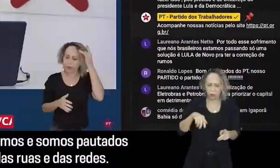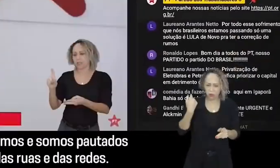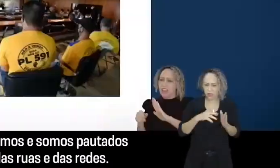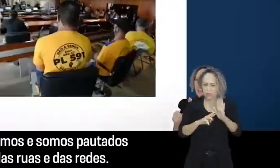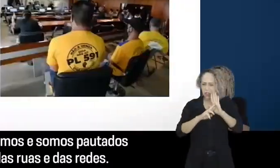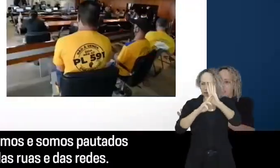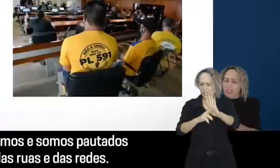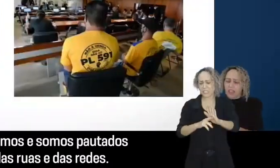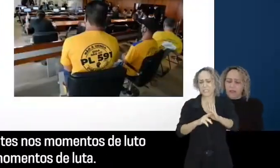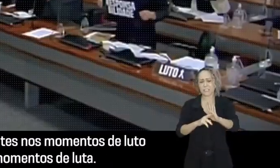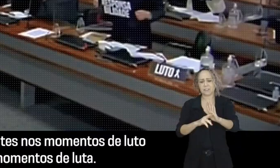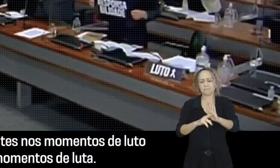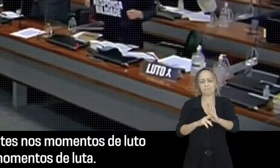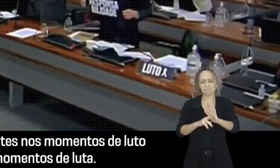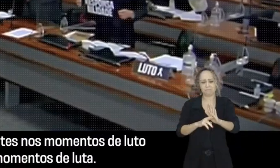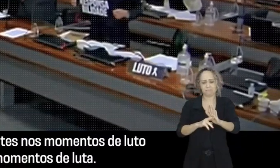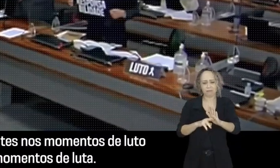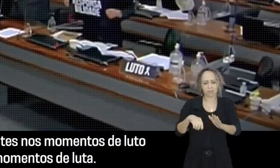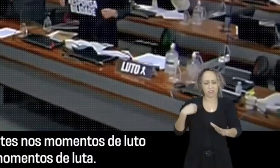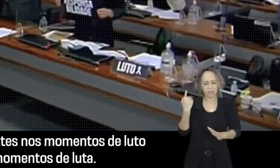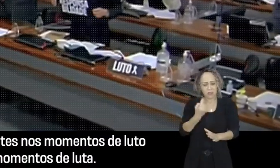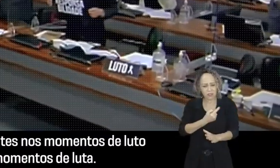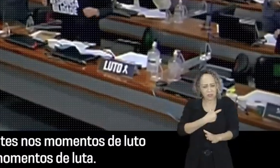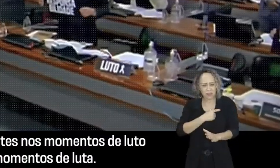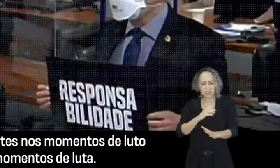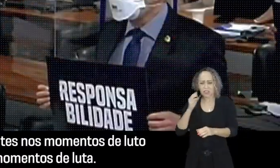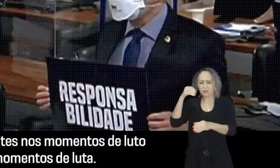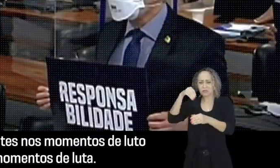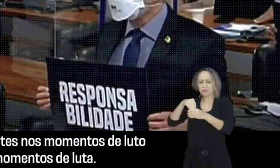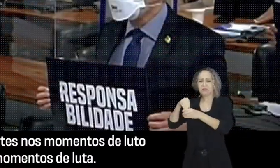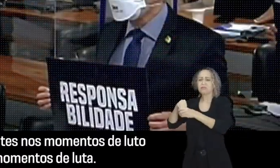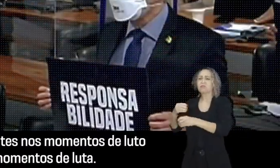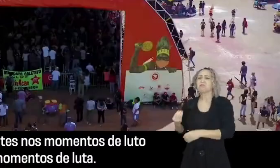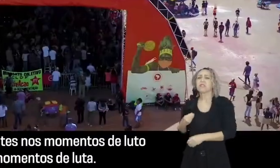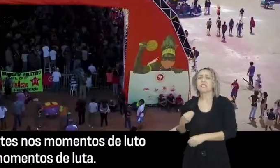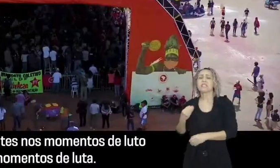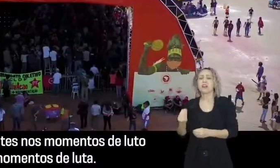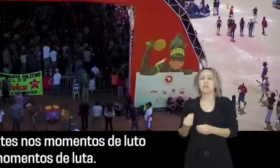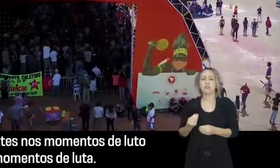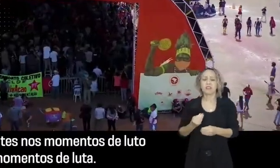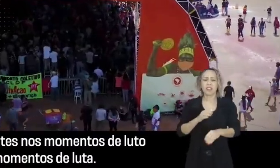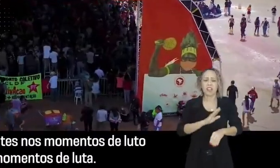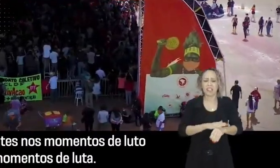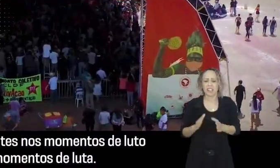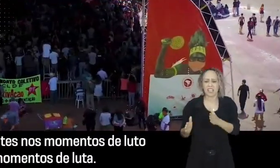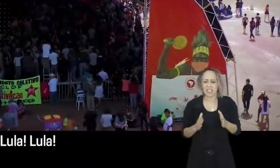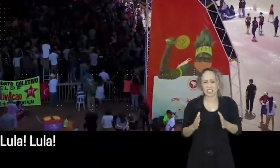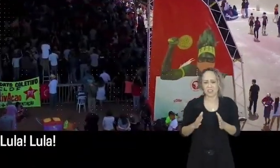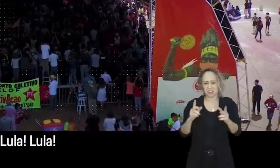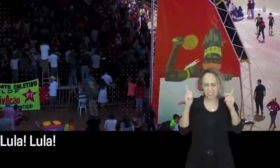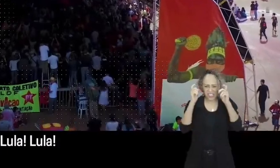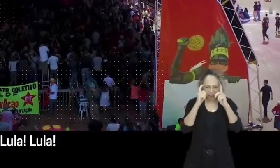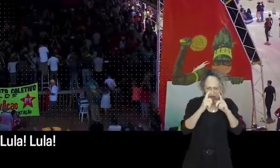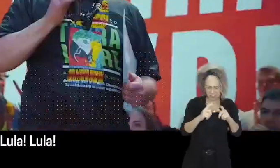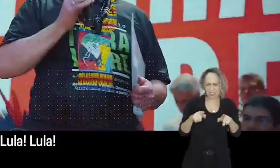redes. Estamos presentes nos momentos de luto e nos momentos de luta,